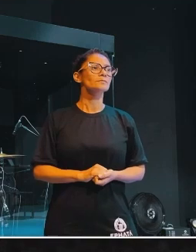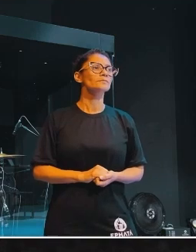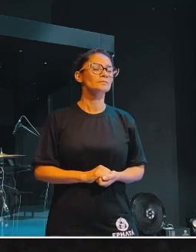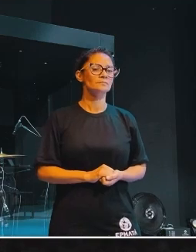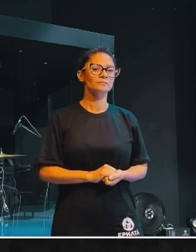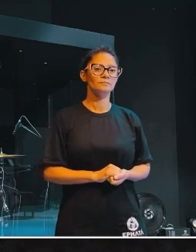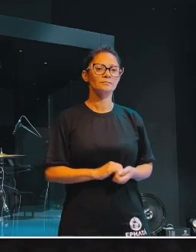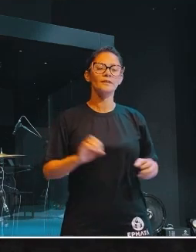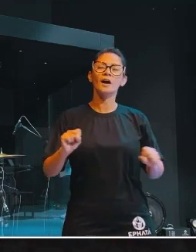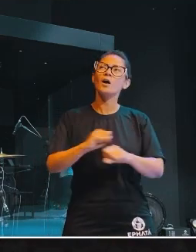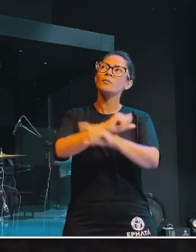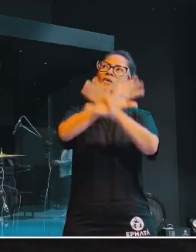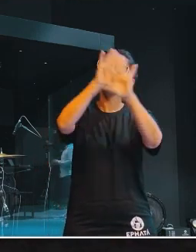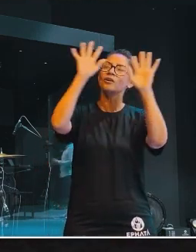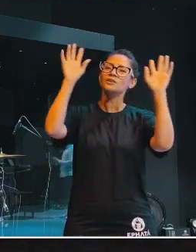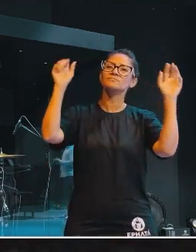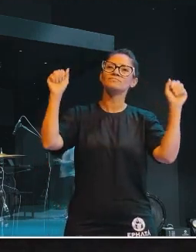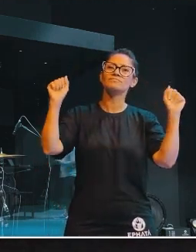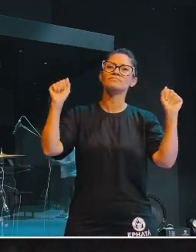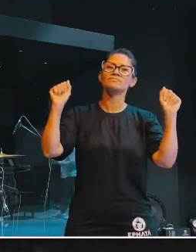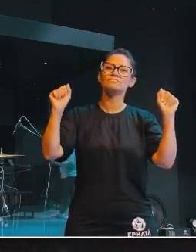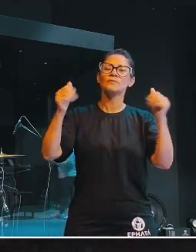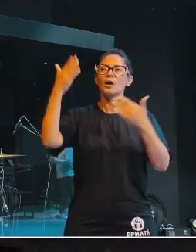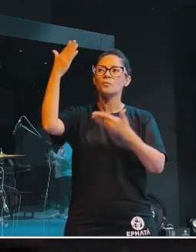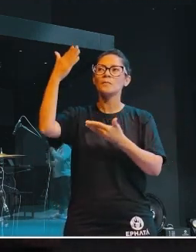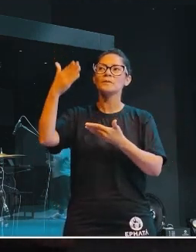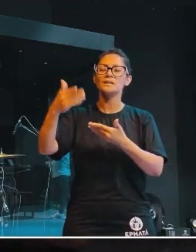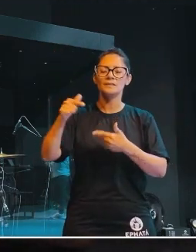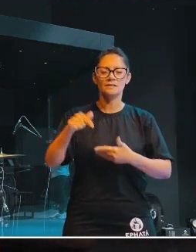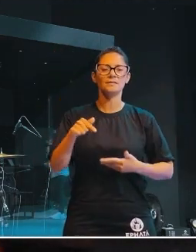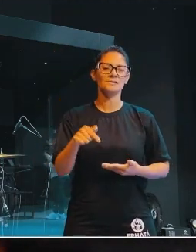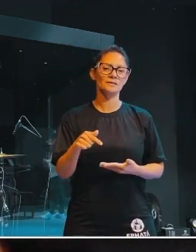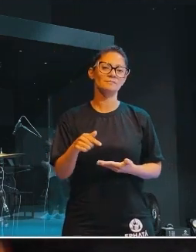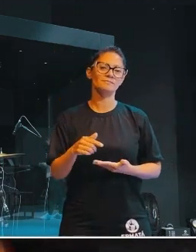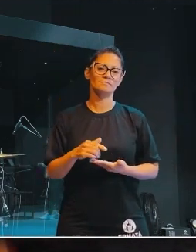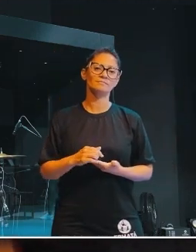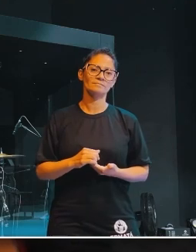Há uma glória, há uma presença nesse lugar.